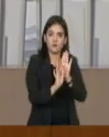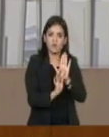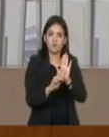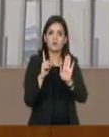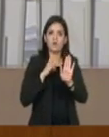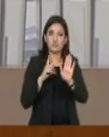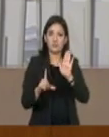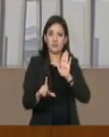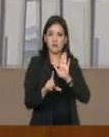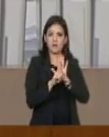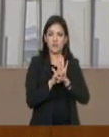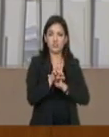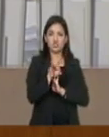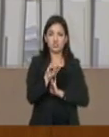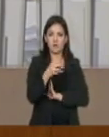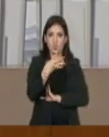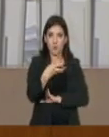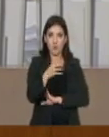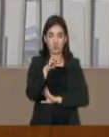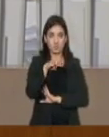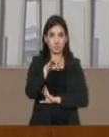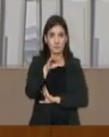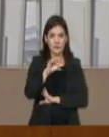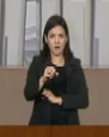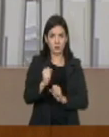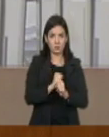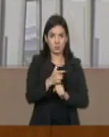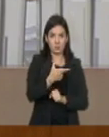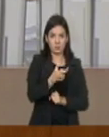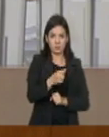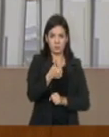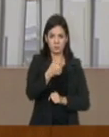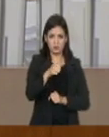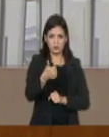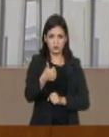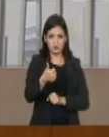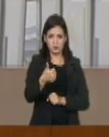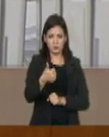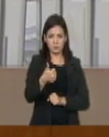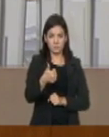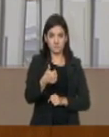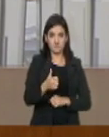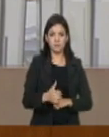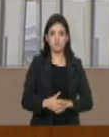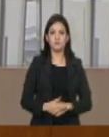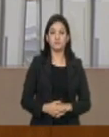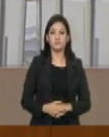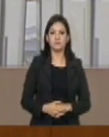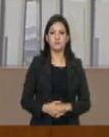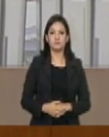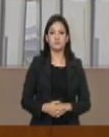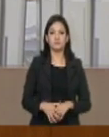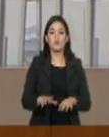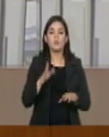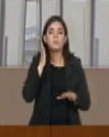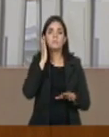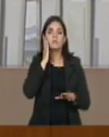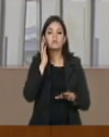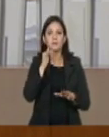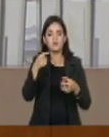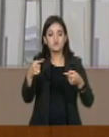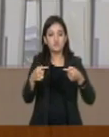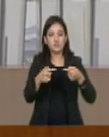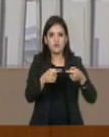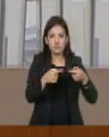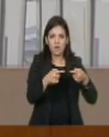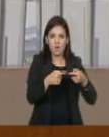de 4 de maio de 2011 com a Constituição Federal,